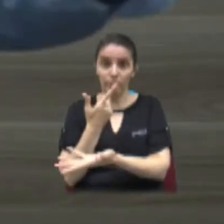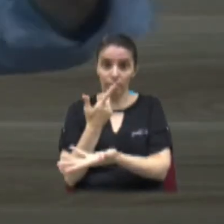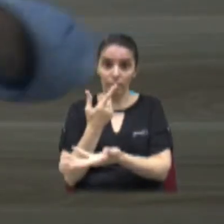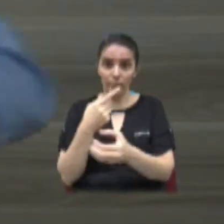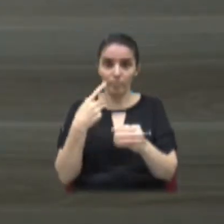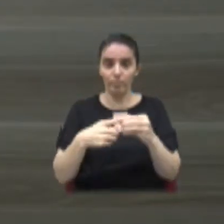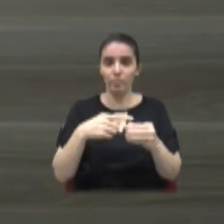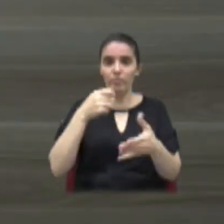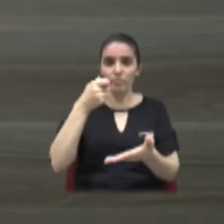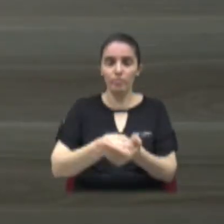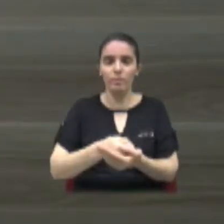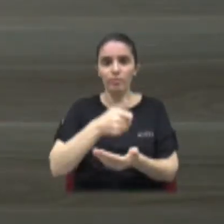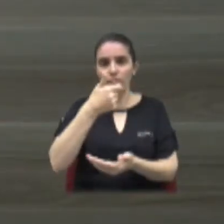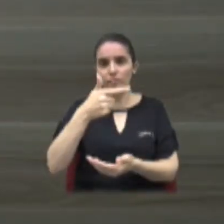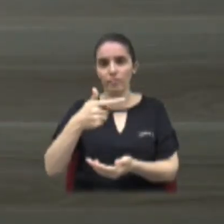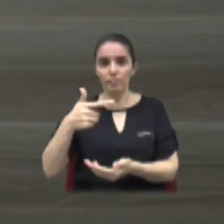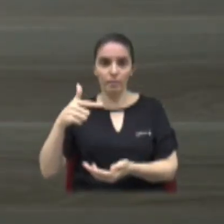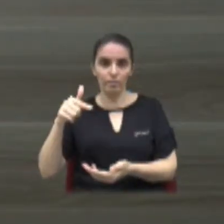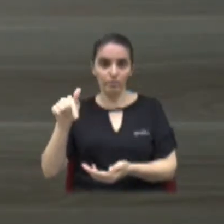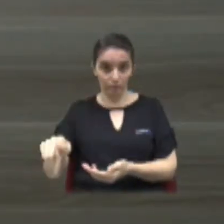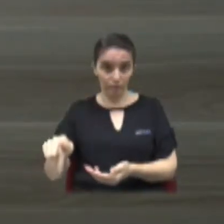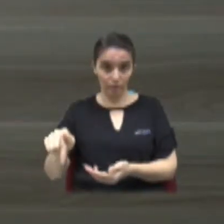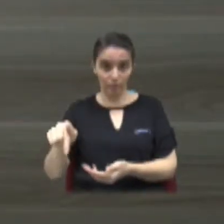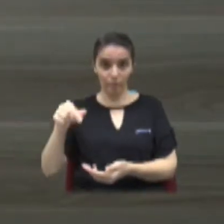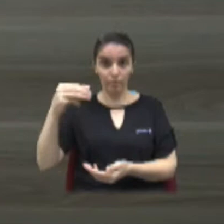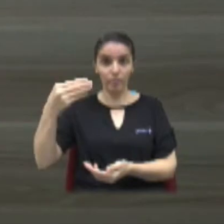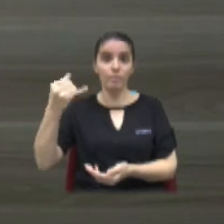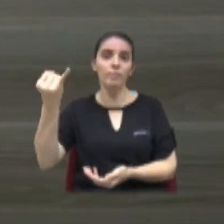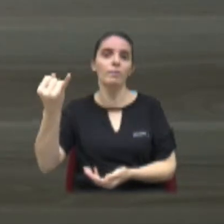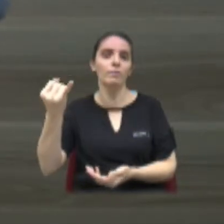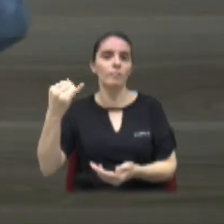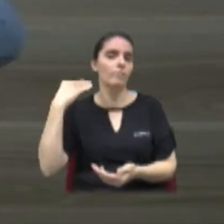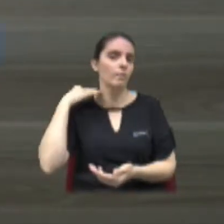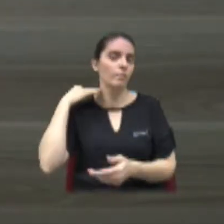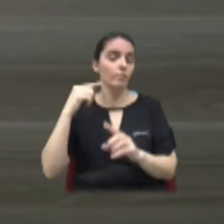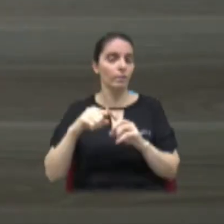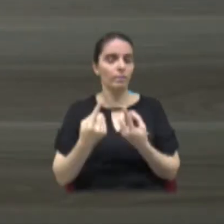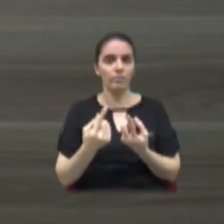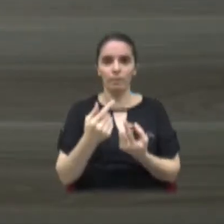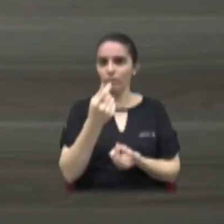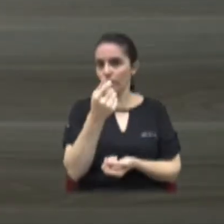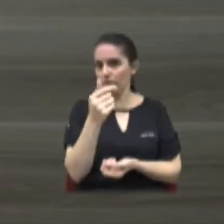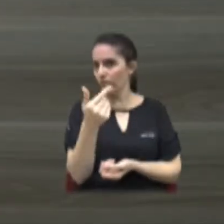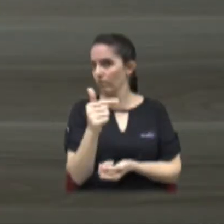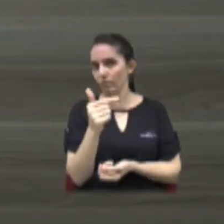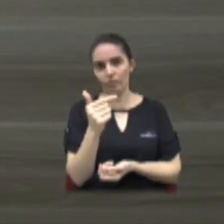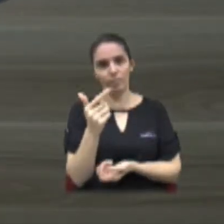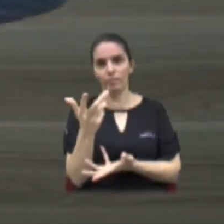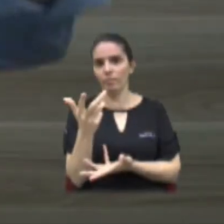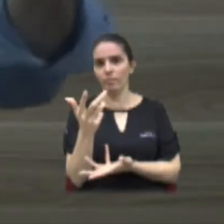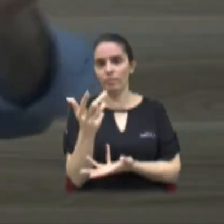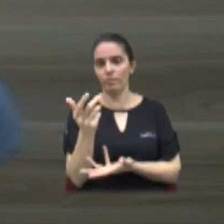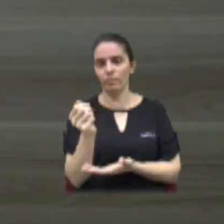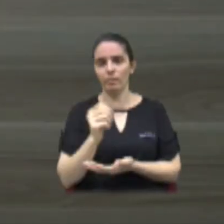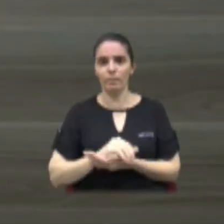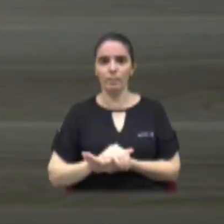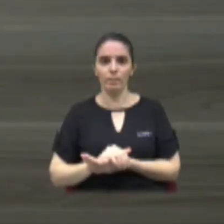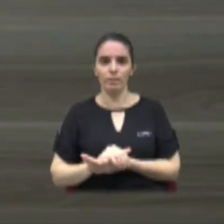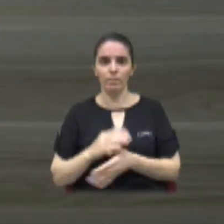a ouvir o político, porque confiança plena e absoluta vai ser difícil. É um processo longo de